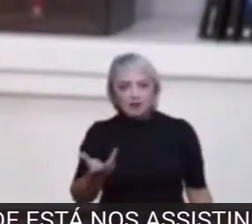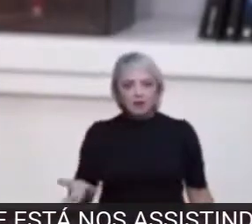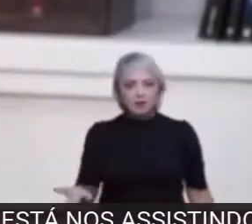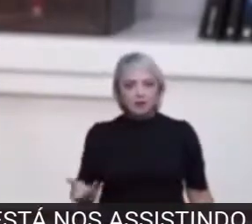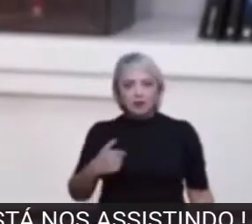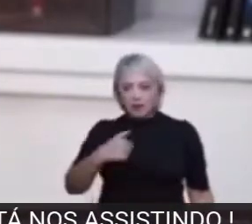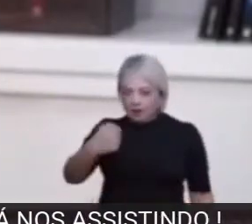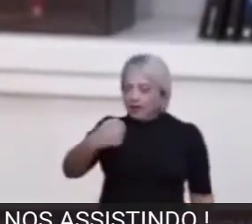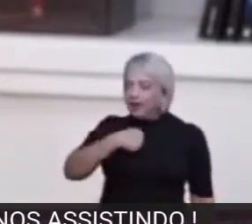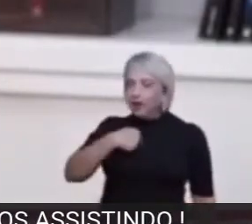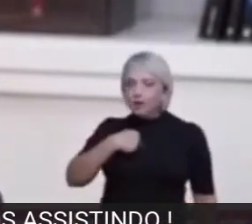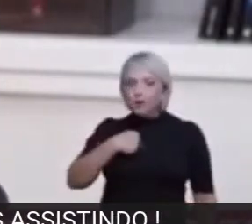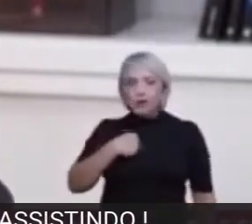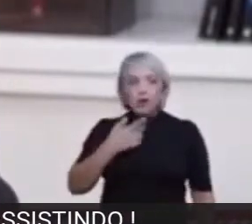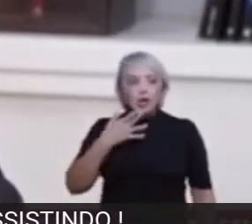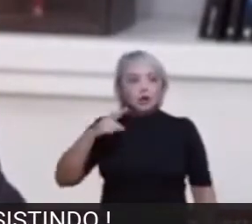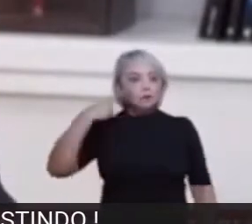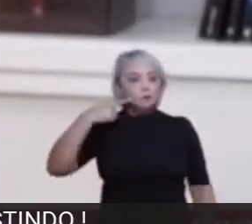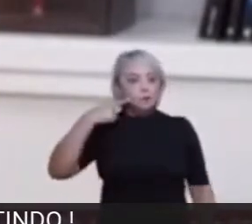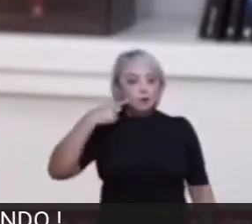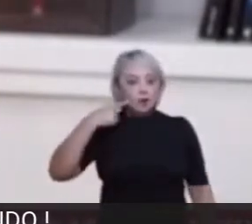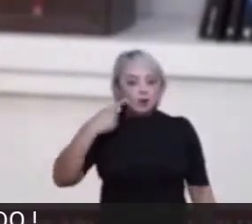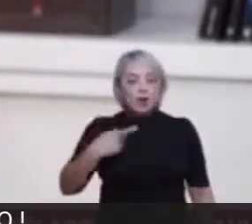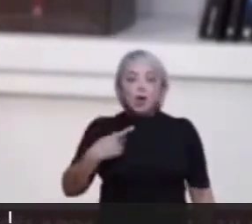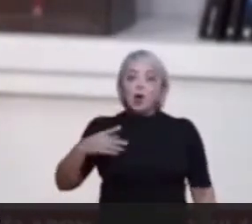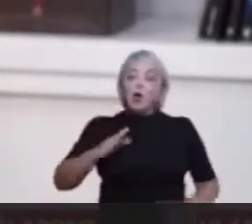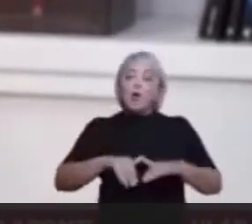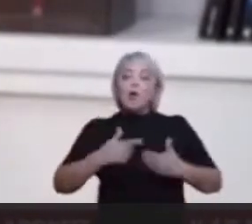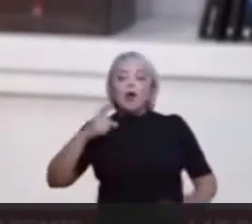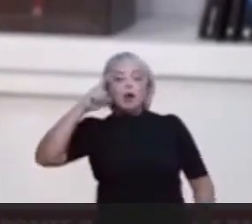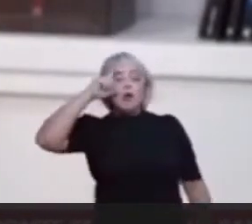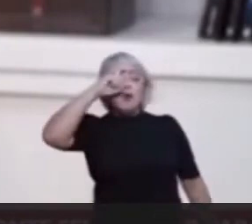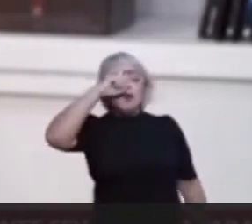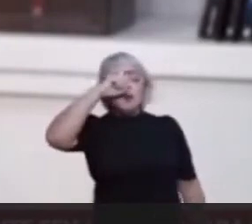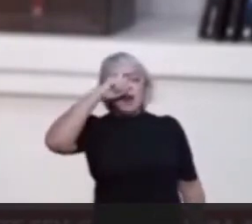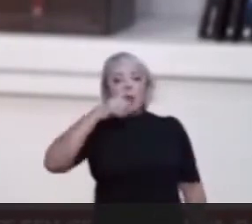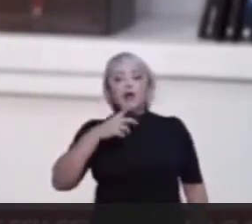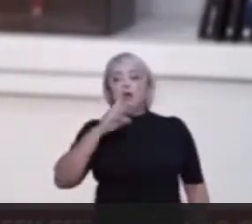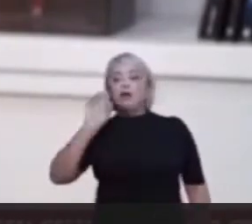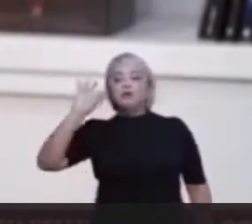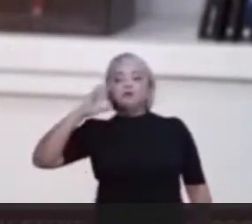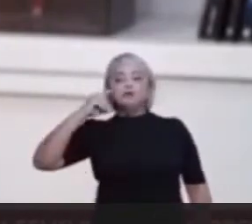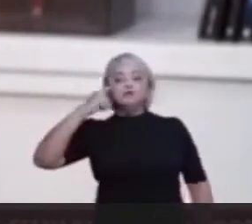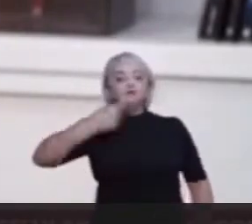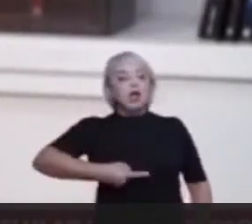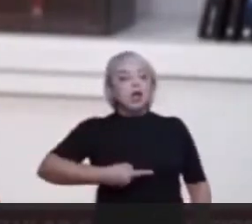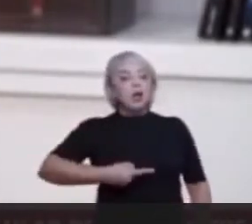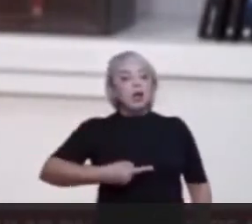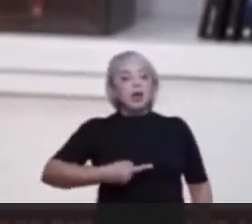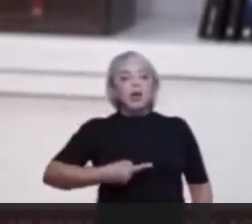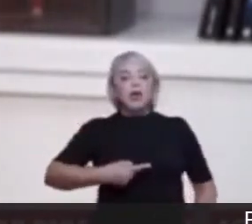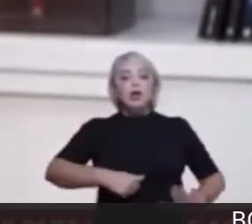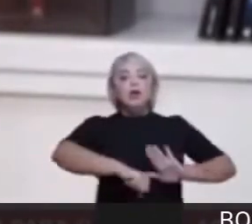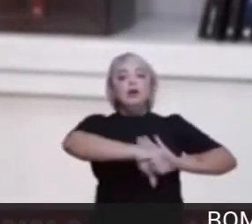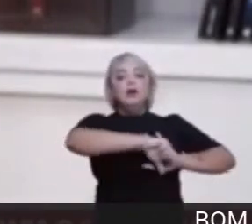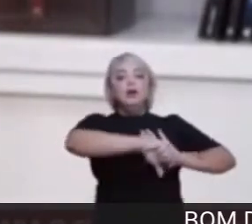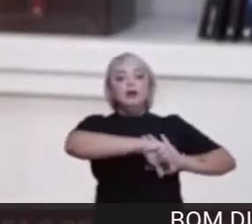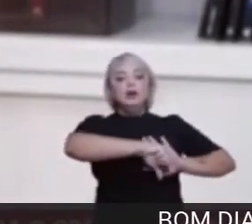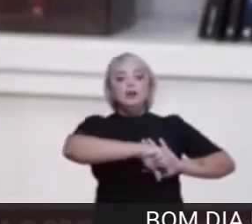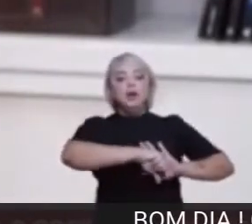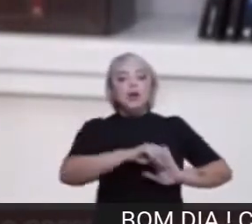eu não sou advogado, mas quando o Moro deu aquela condenação minha e o crime que eu cometi, ele não